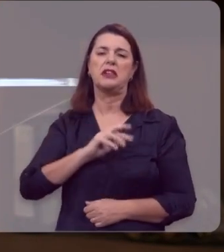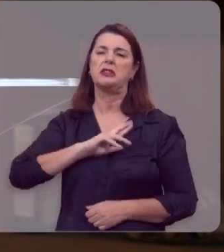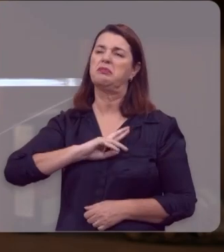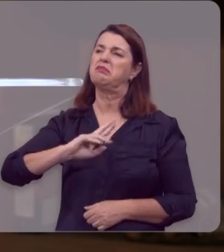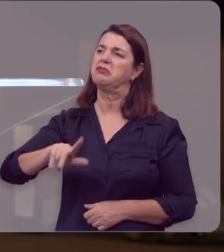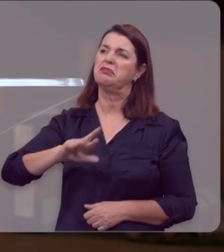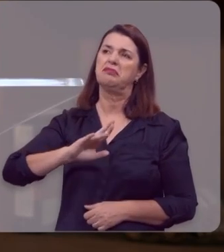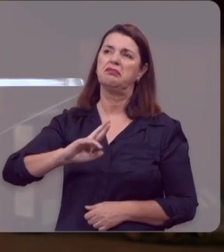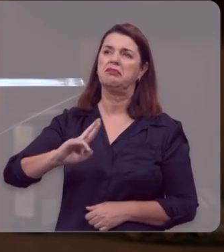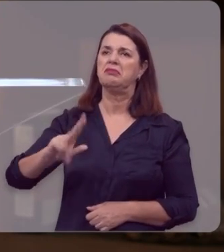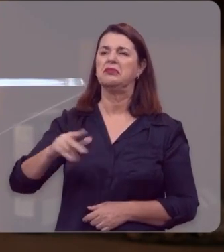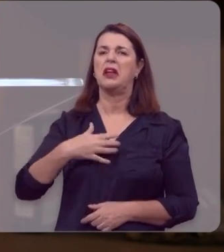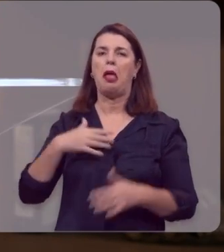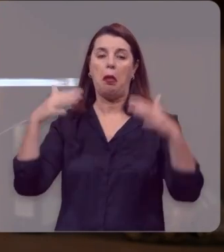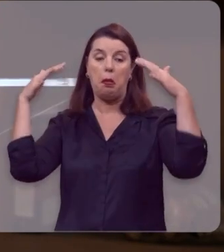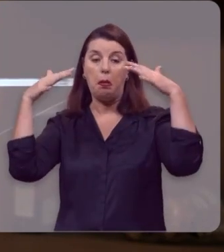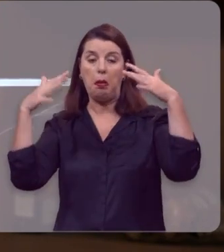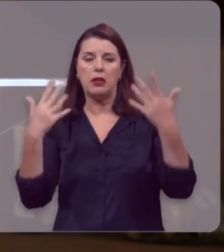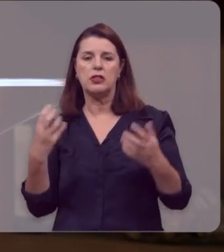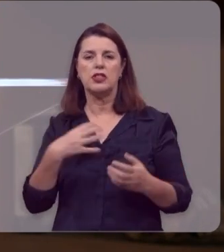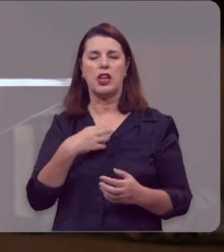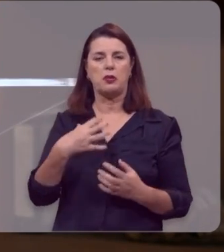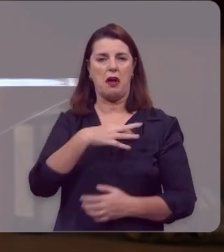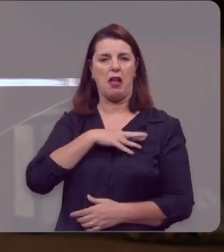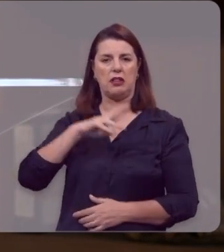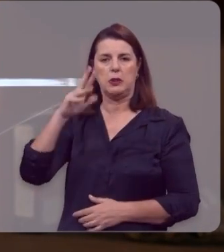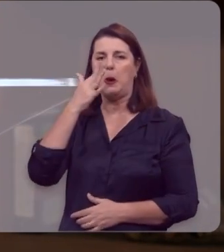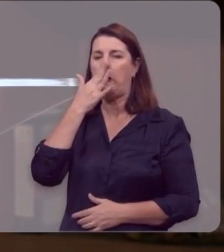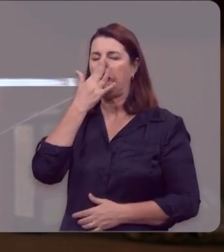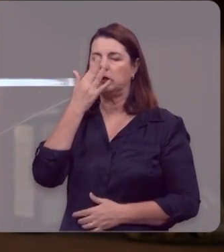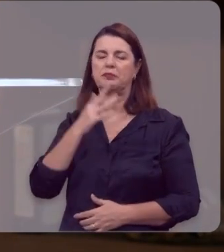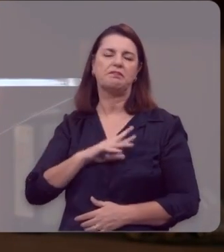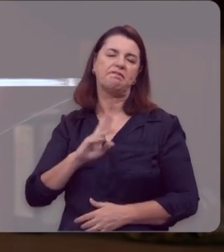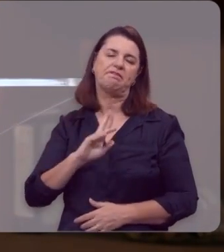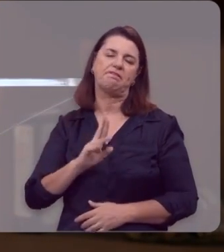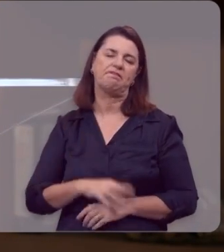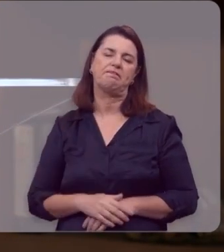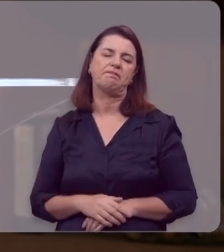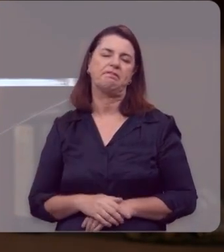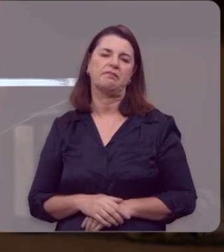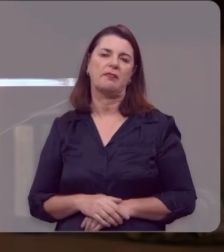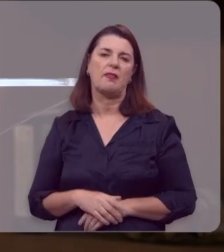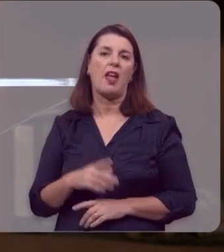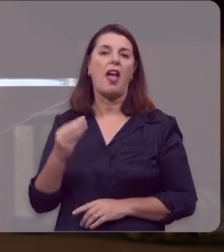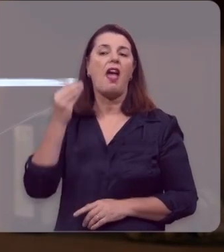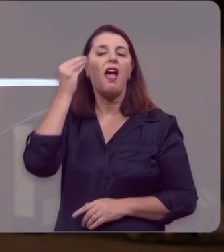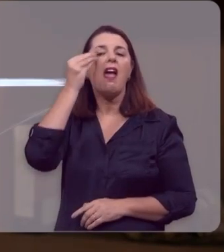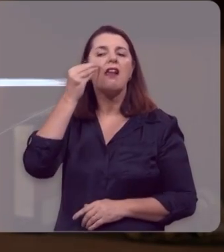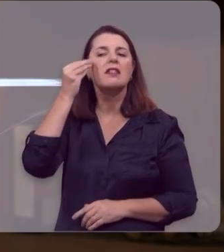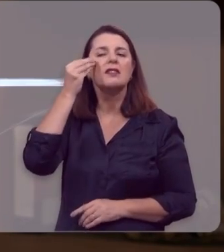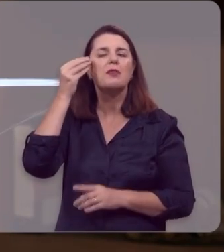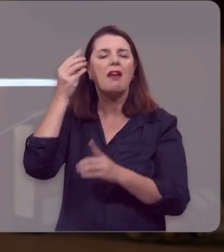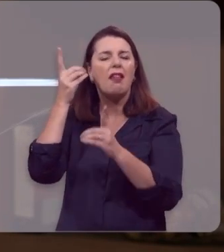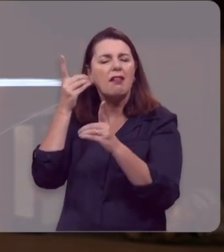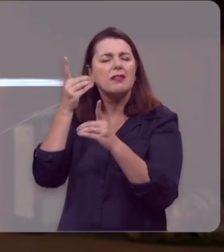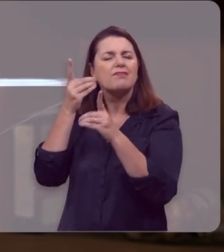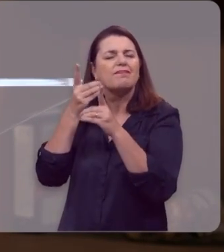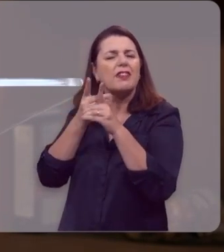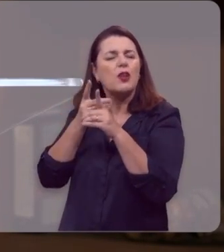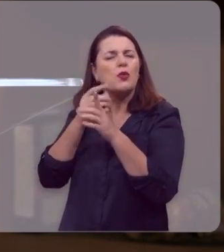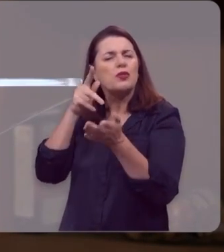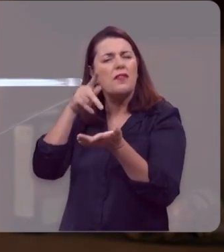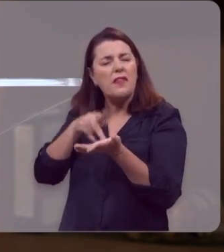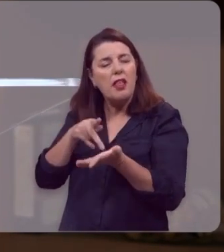não é uma questão de misticismo, sincretismo religioso, não, é uma experiência de um encontro